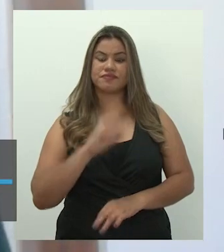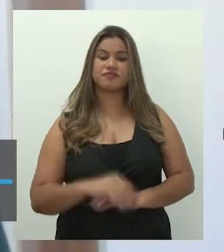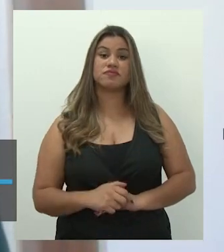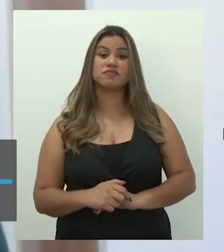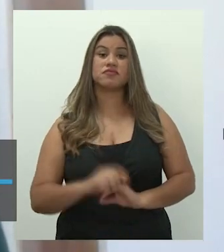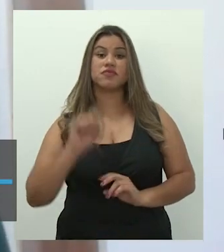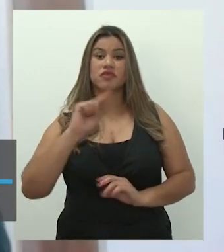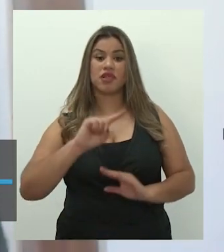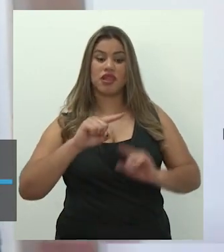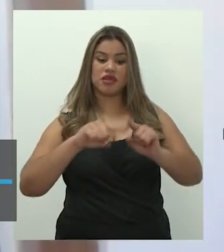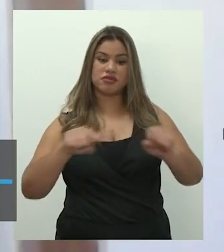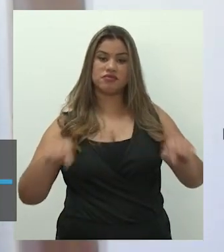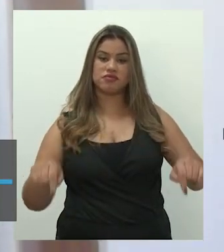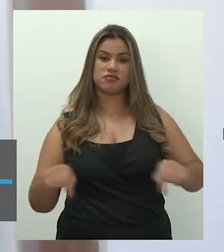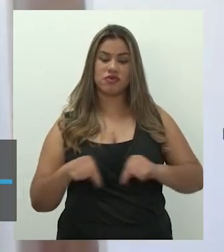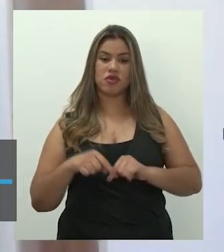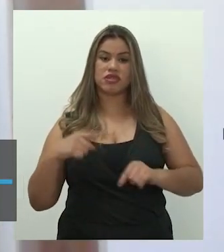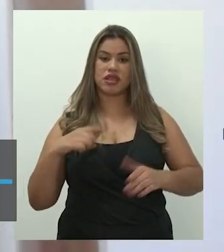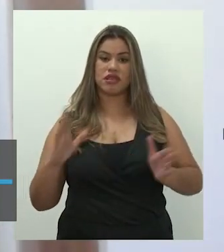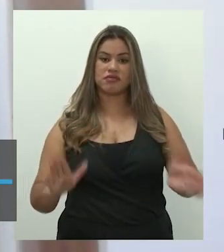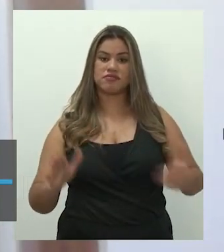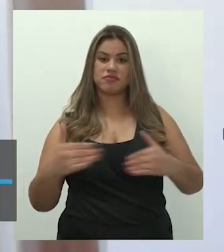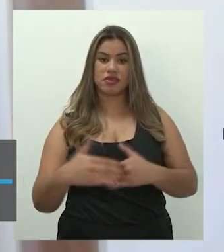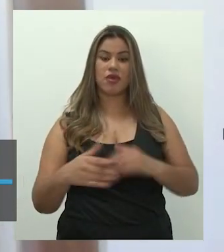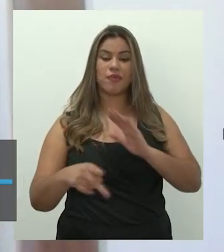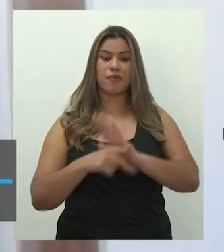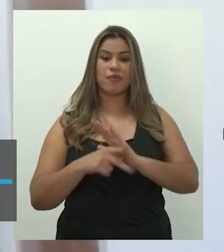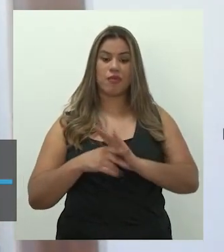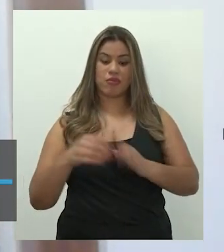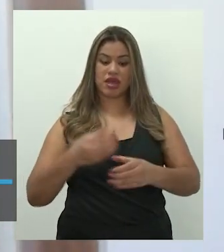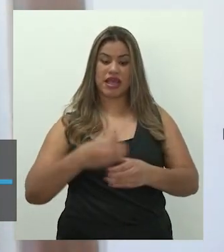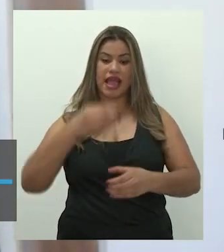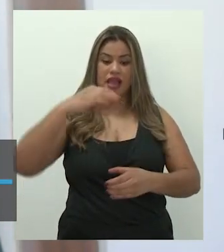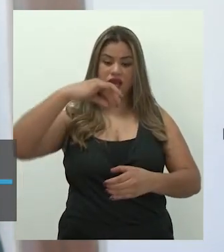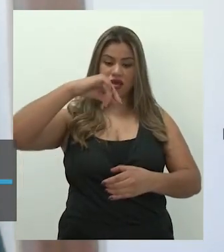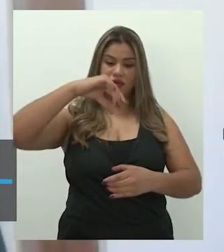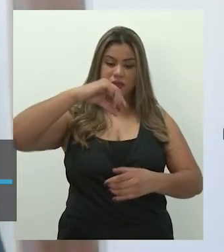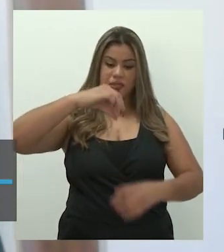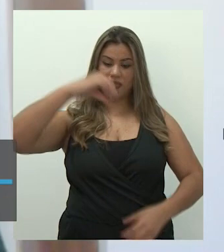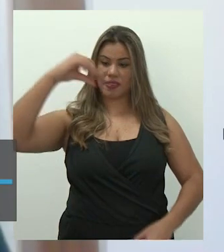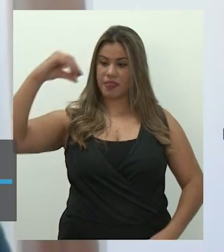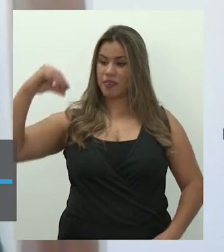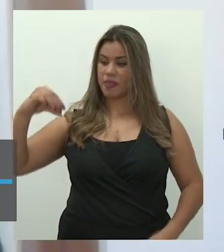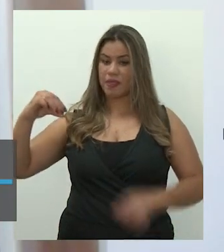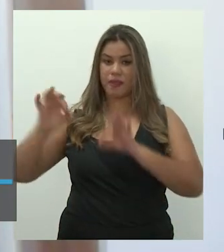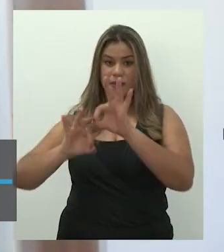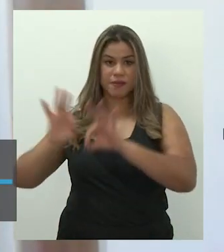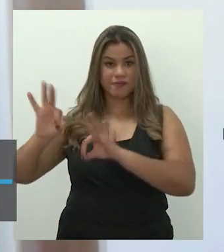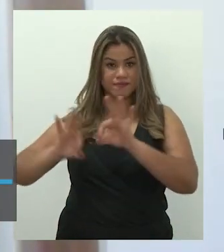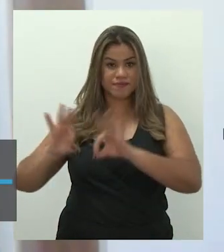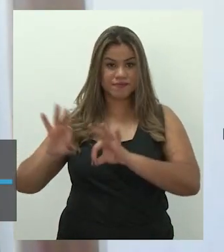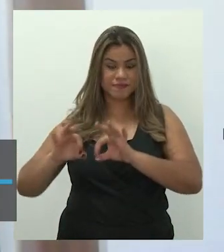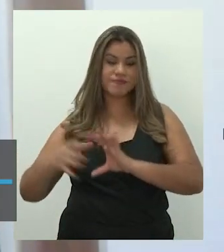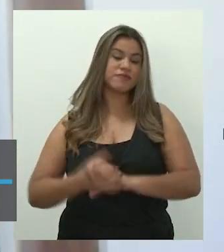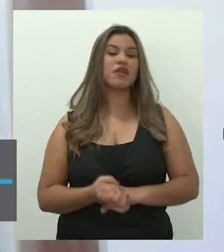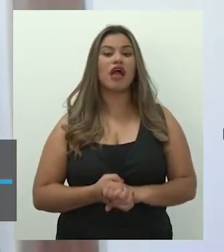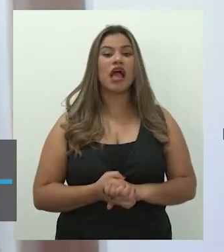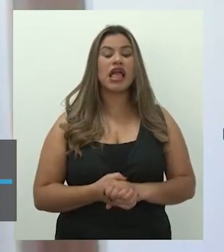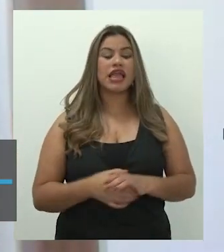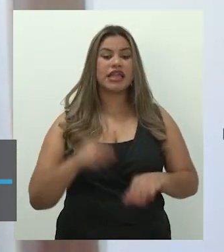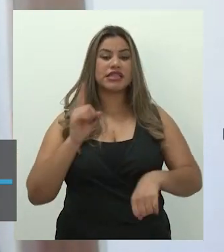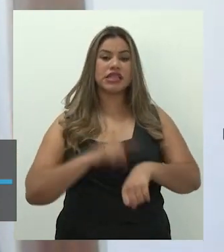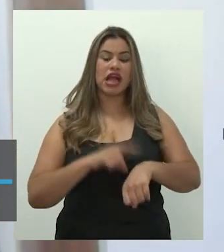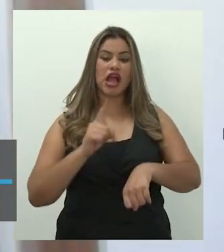sala de aula uma caixa com tampinhas de garrafa. E durante a aula, ela vai colocando